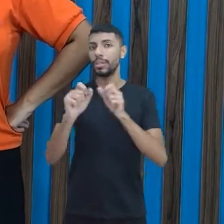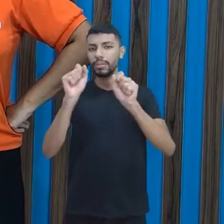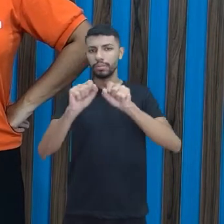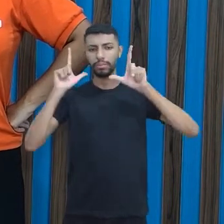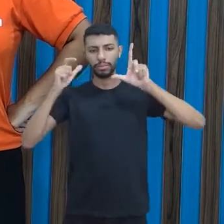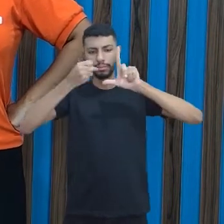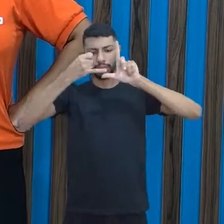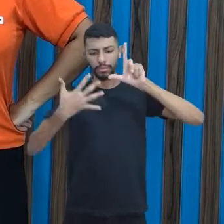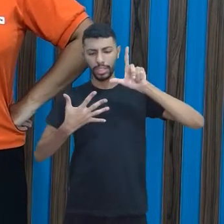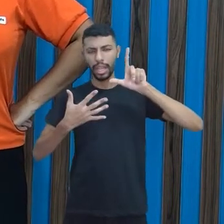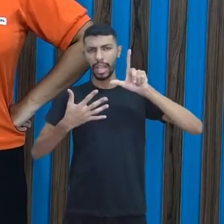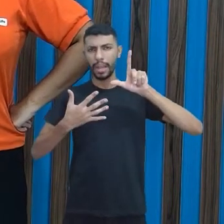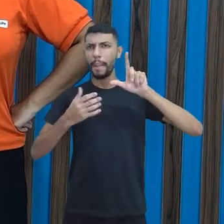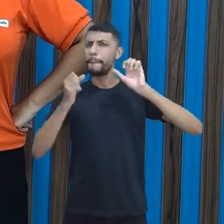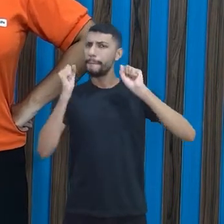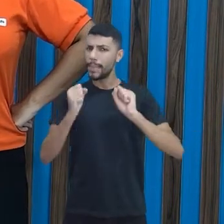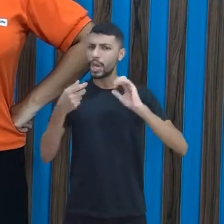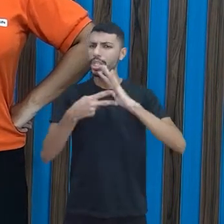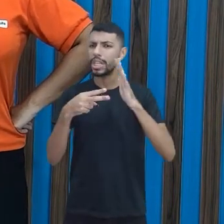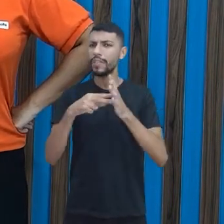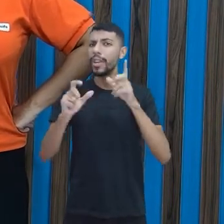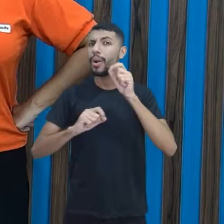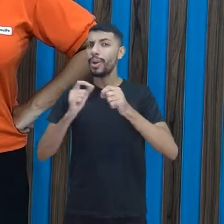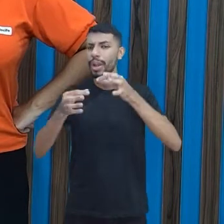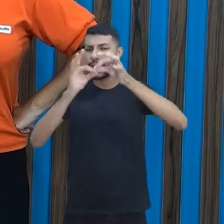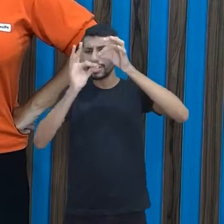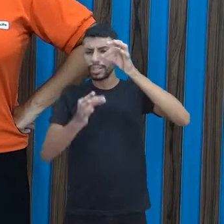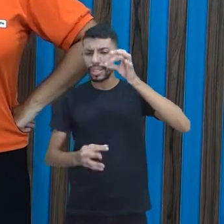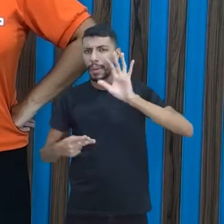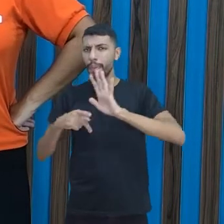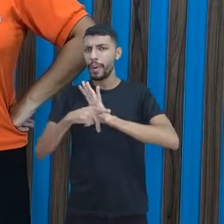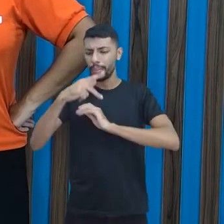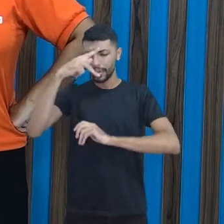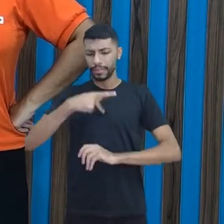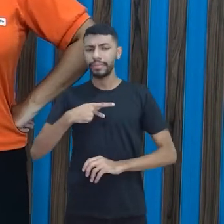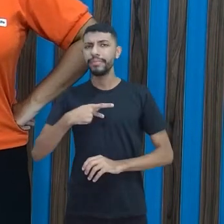de si, só que em outro suporte, em outra mídia,